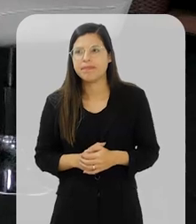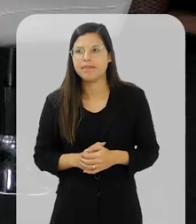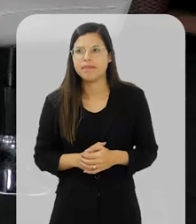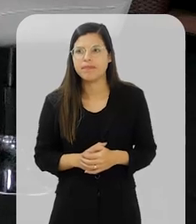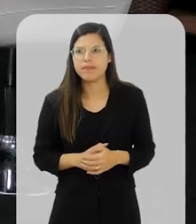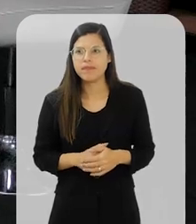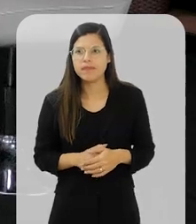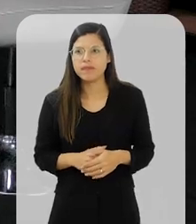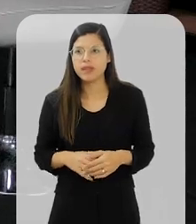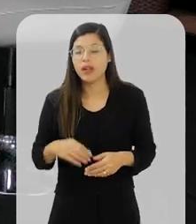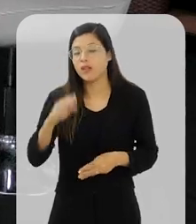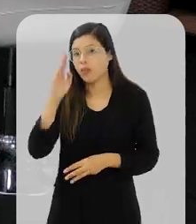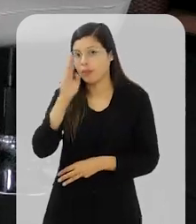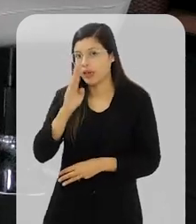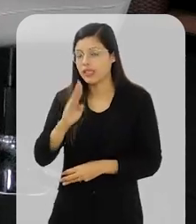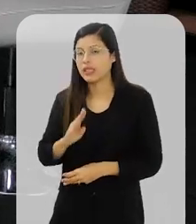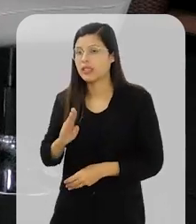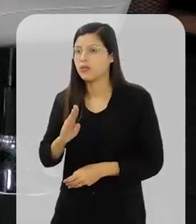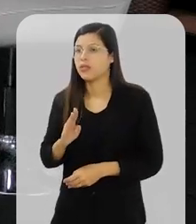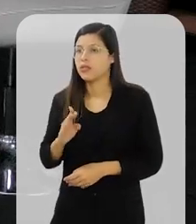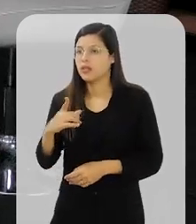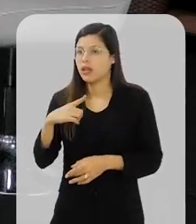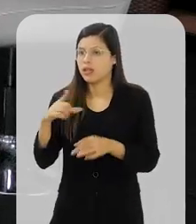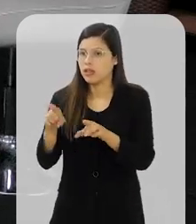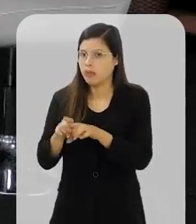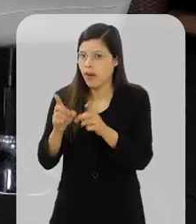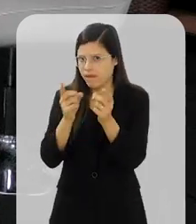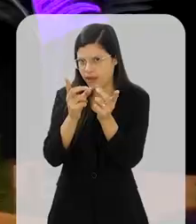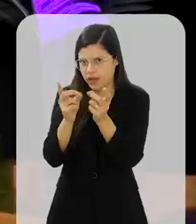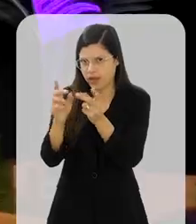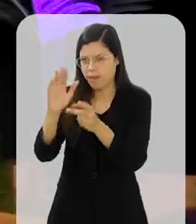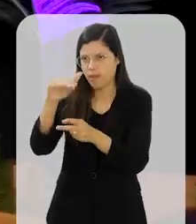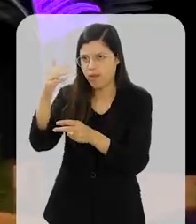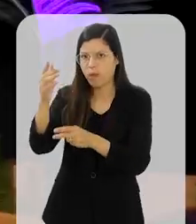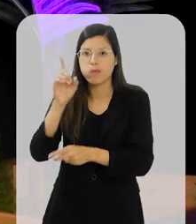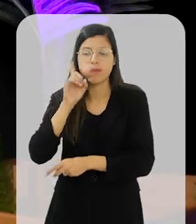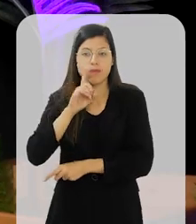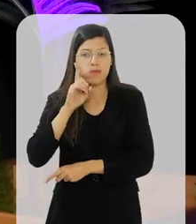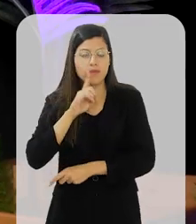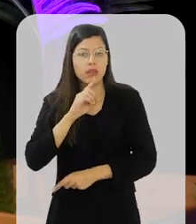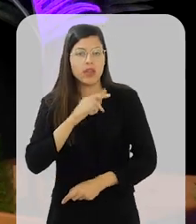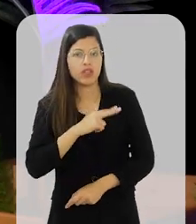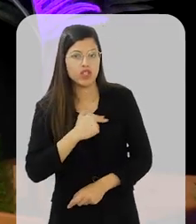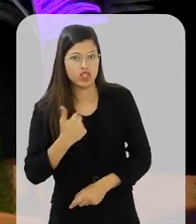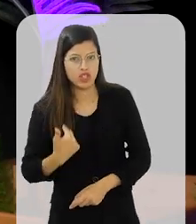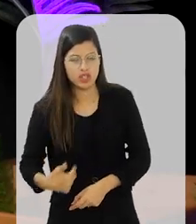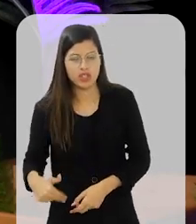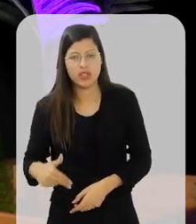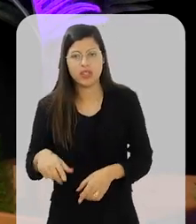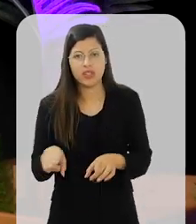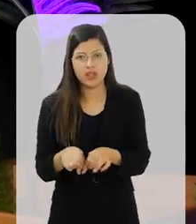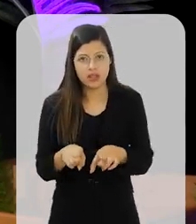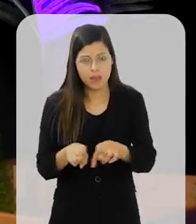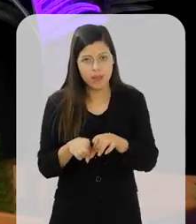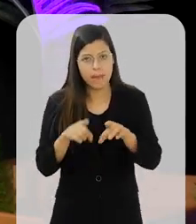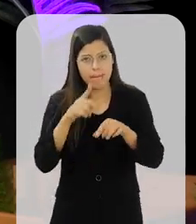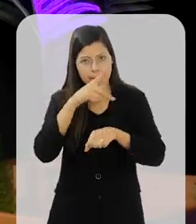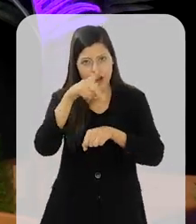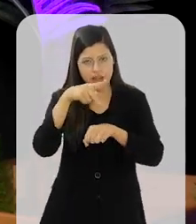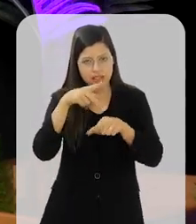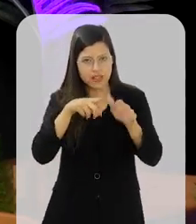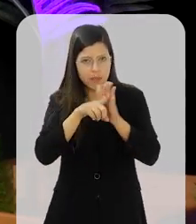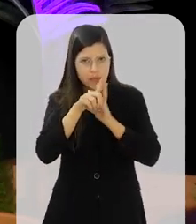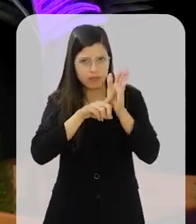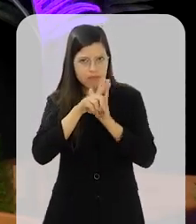isso. E além do Brasil, tem a exportação... Além disso, Estados Unidos e China são países que